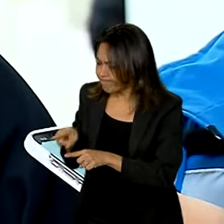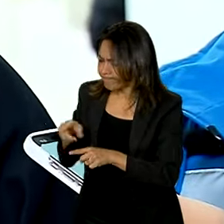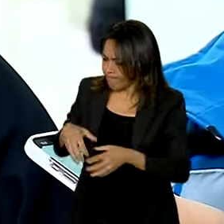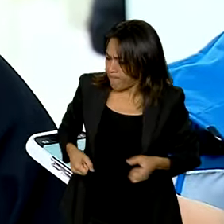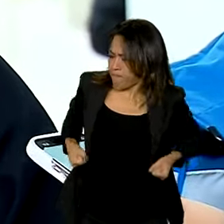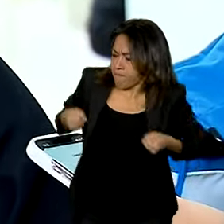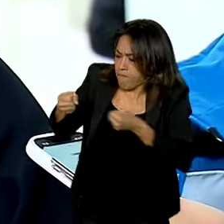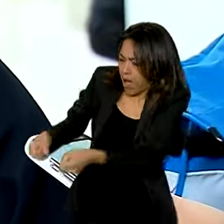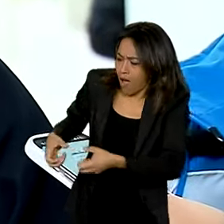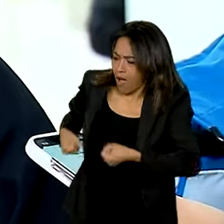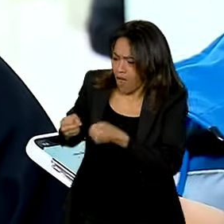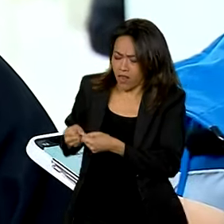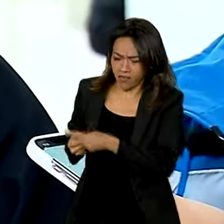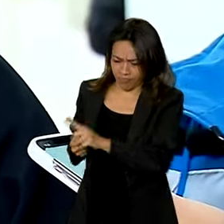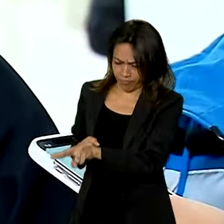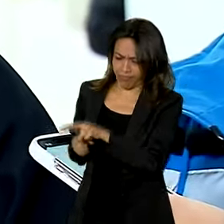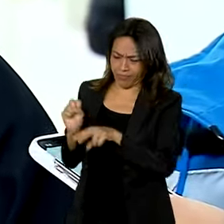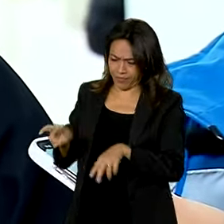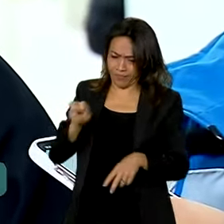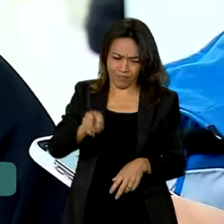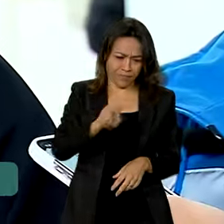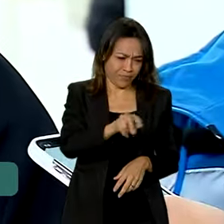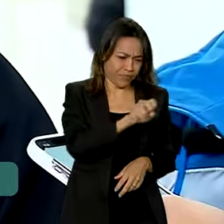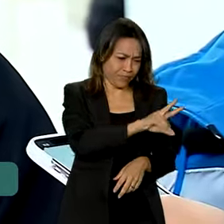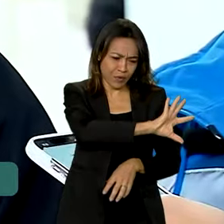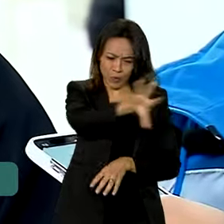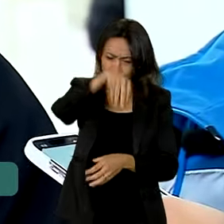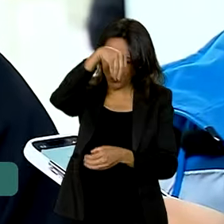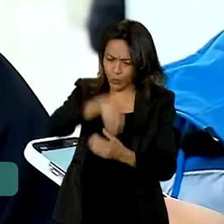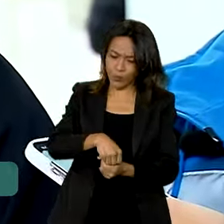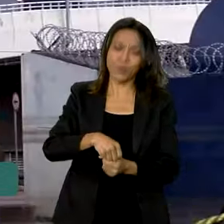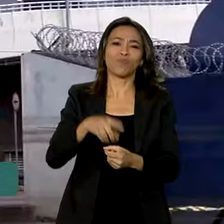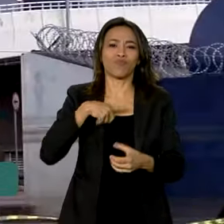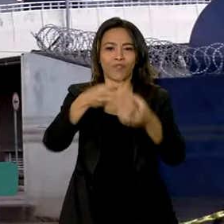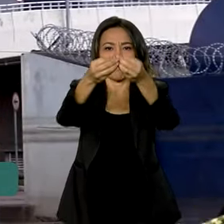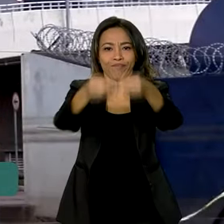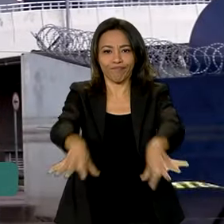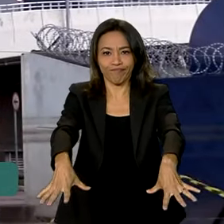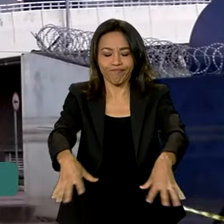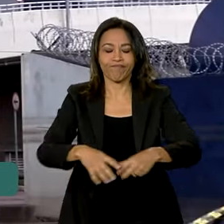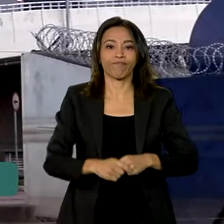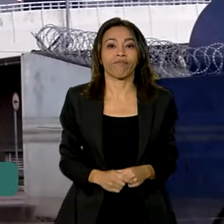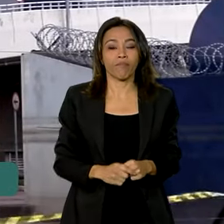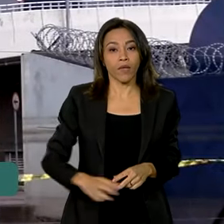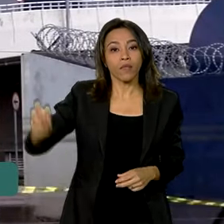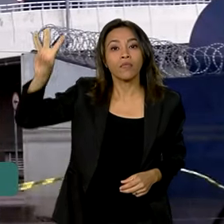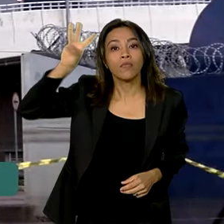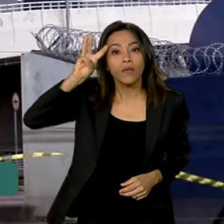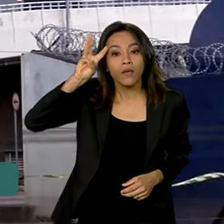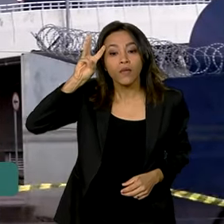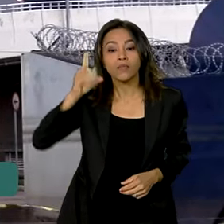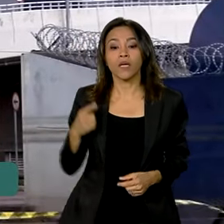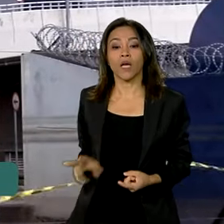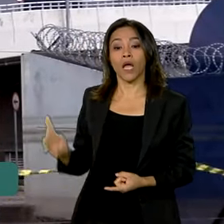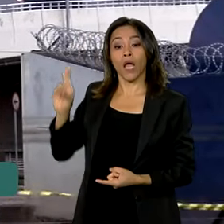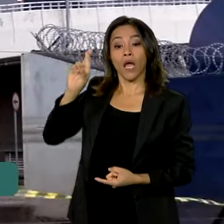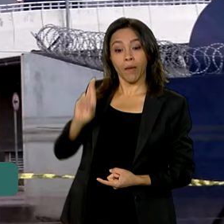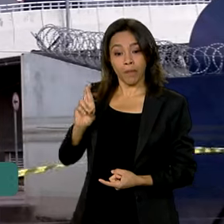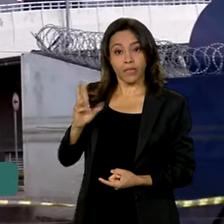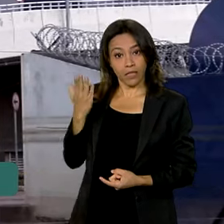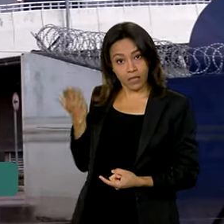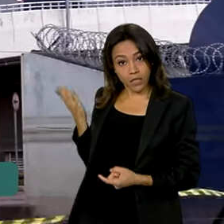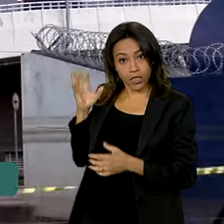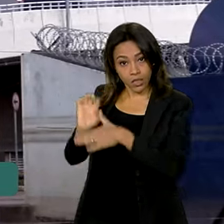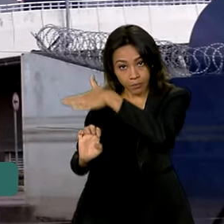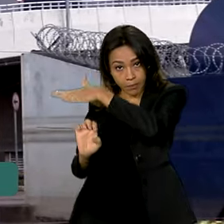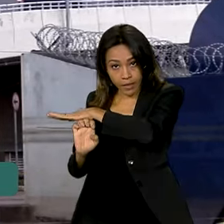que vocês imaginarem, né, dentro do aeroporto foi comprometido. Nessa terça, representantes da Fraport levaram